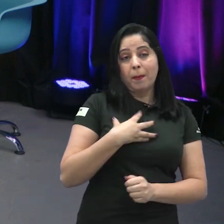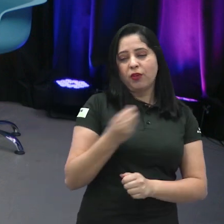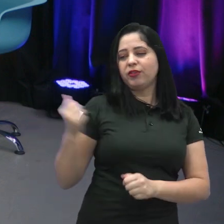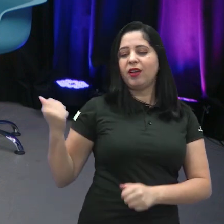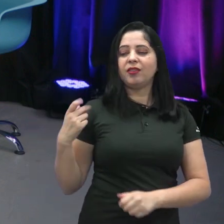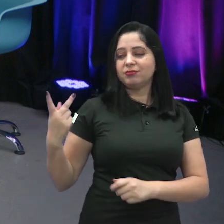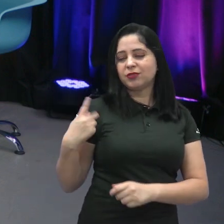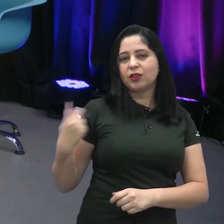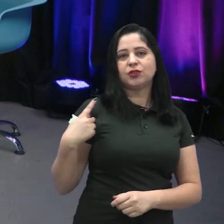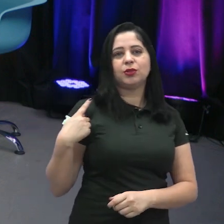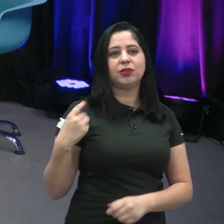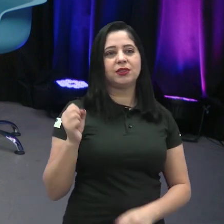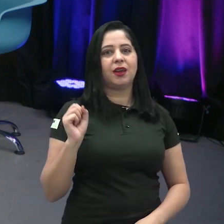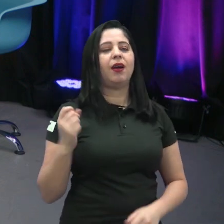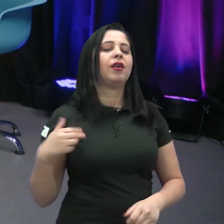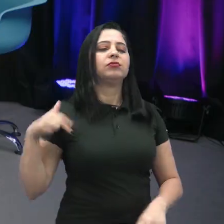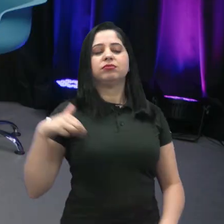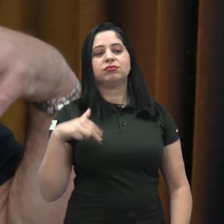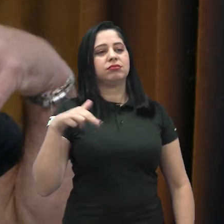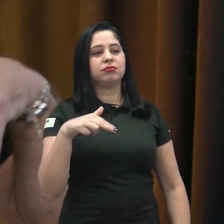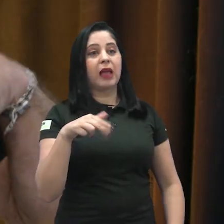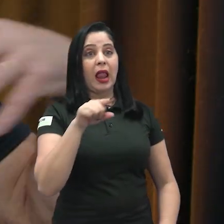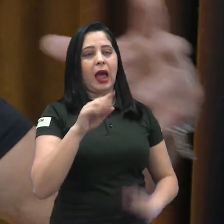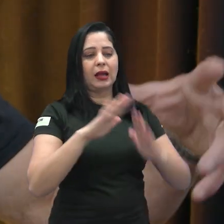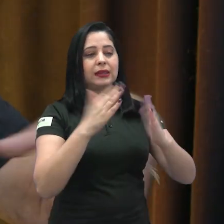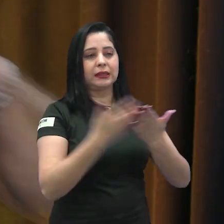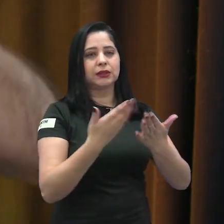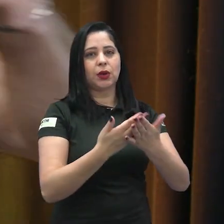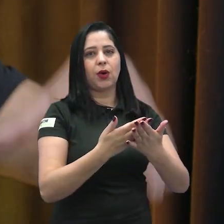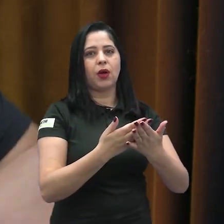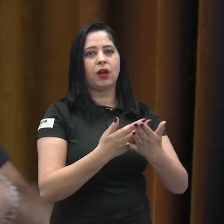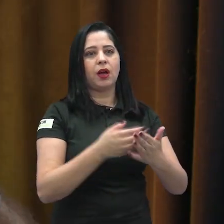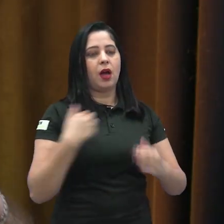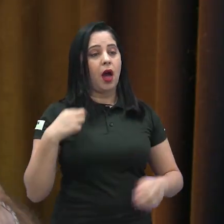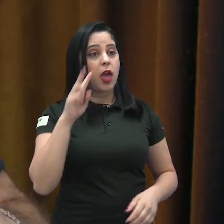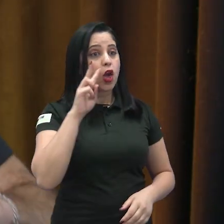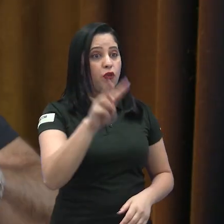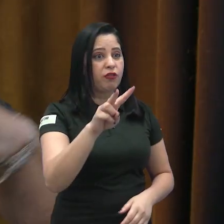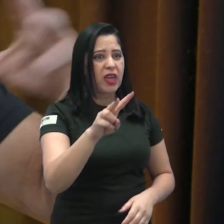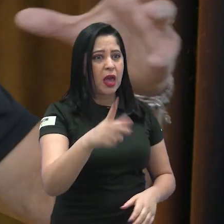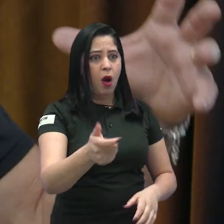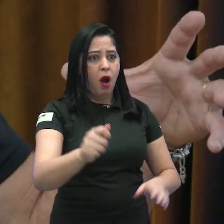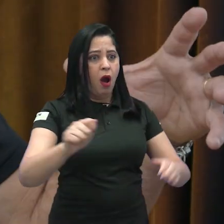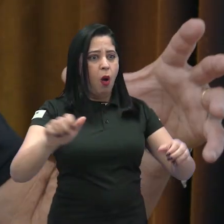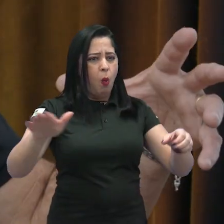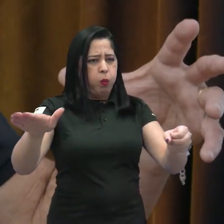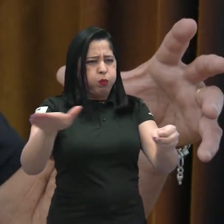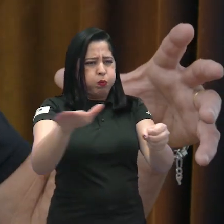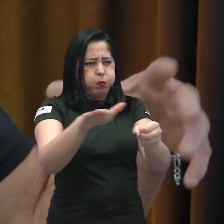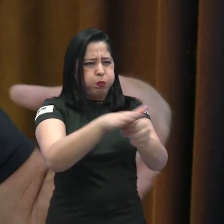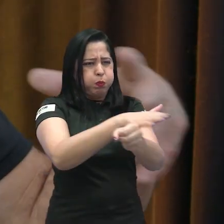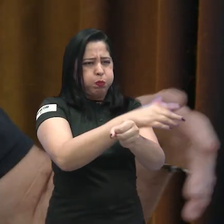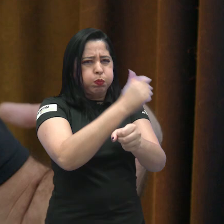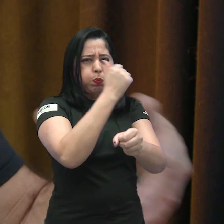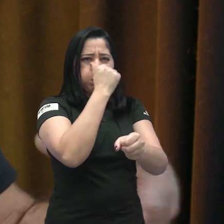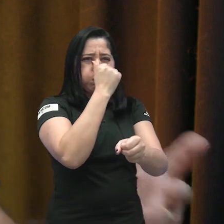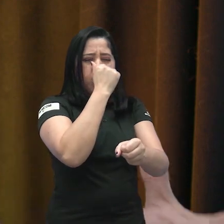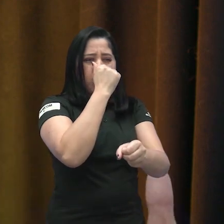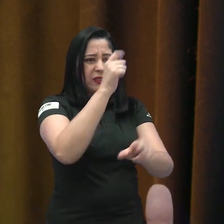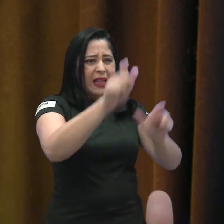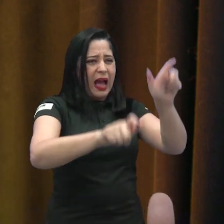vi lá na escolinha lá. Era uma escola grande de futebol, estava lotado de